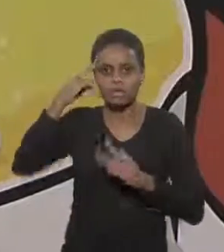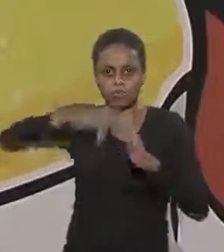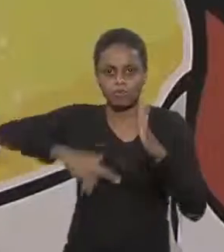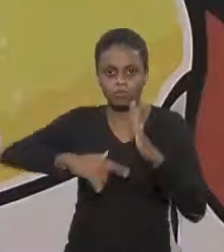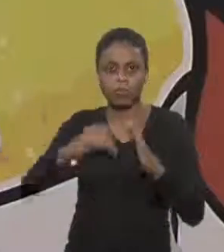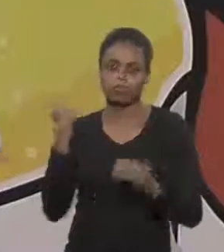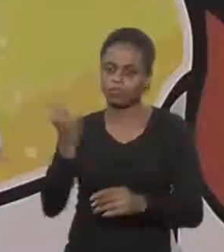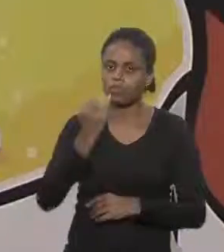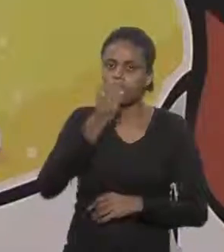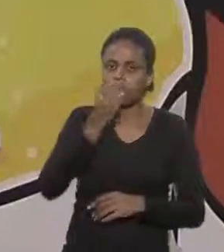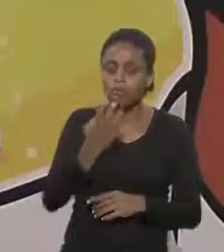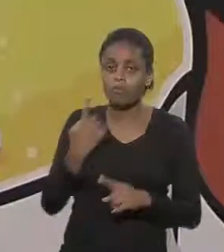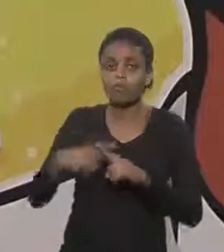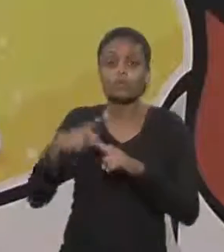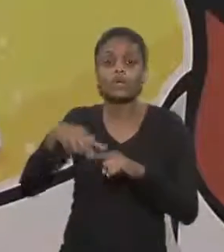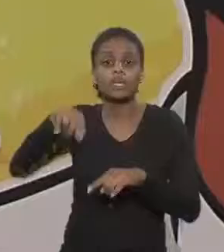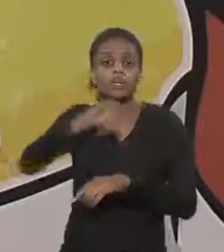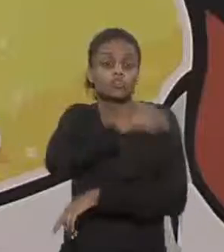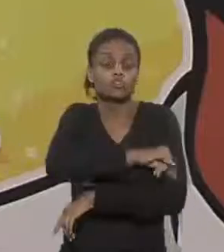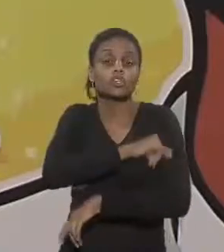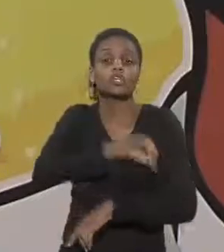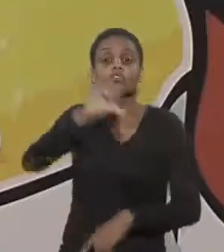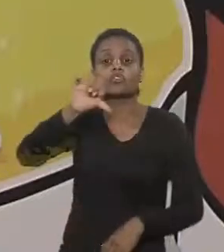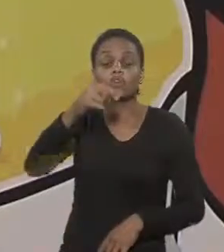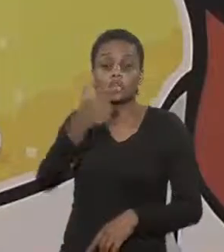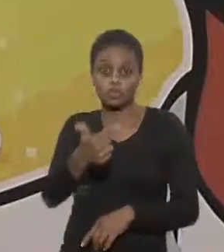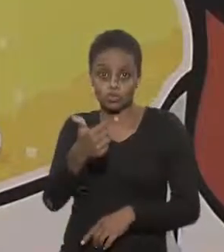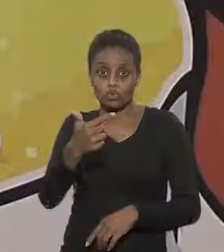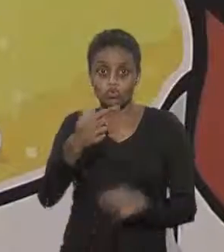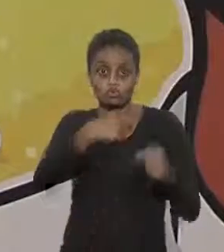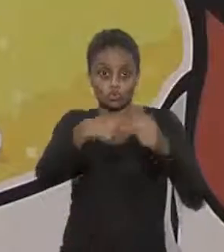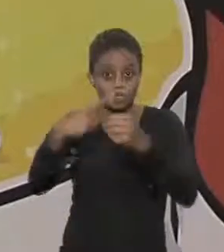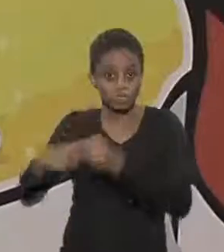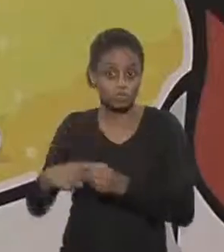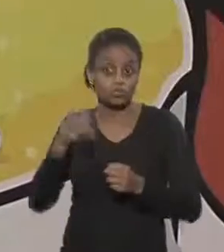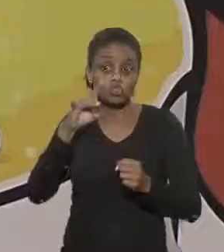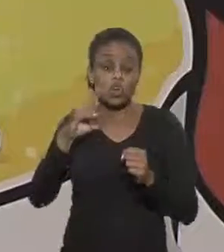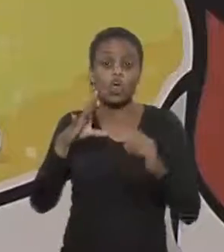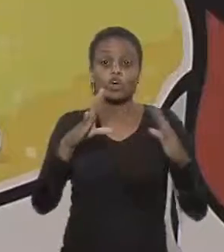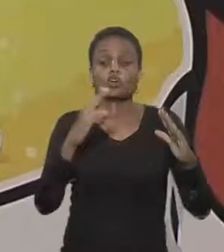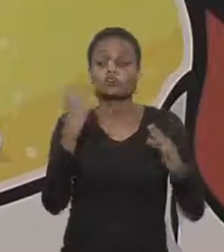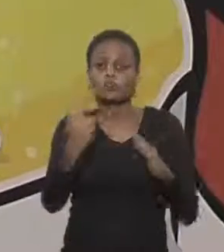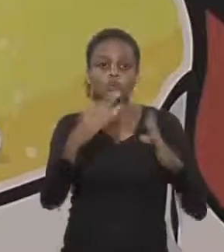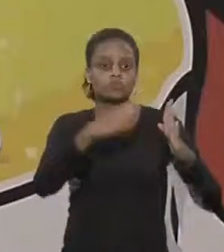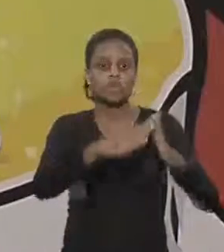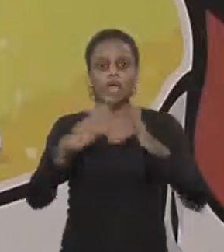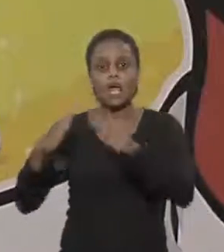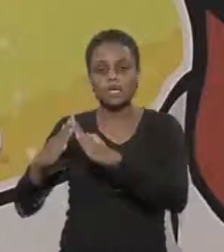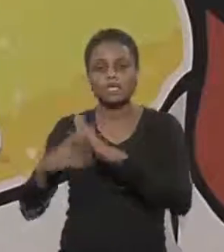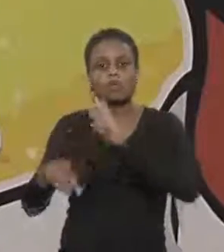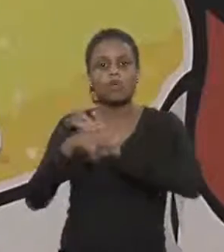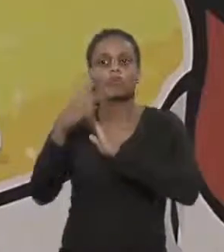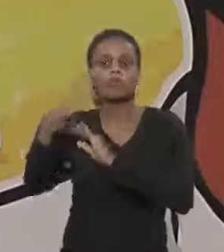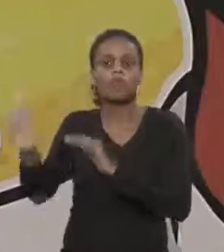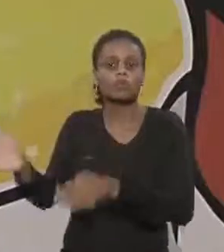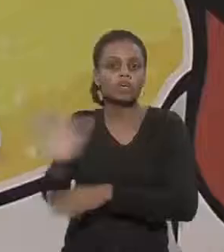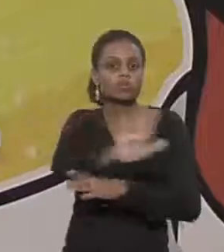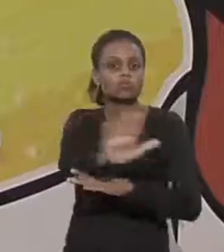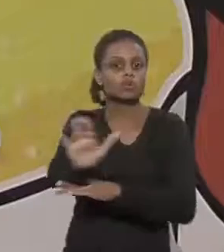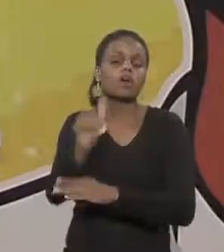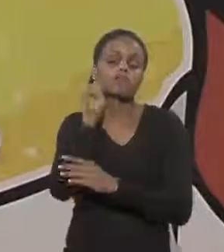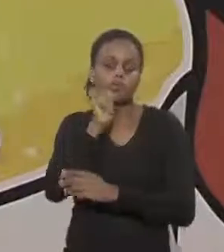ideia da medida é muito boa, porque o Estado do Rio de Janeiro tem 92 municípios e apenas 2 abrigos, então tem que ter uma